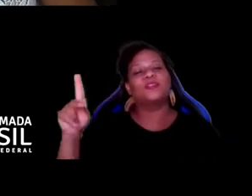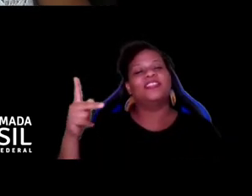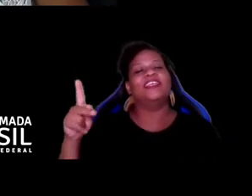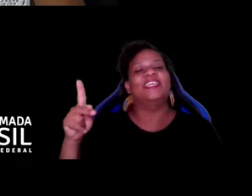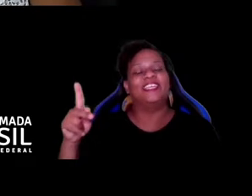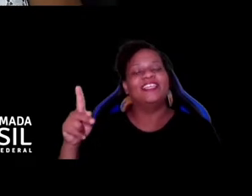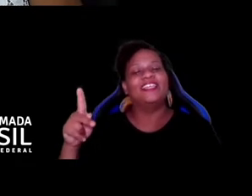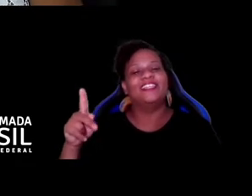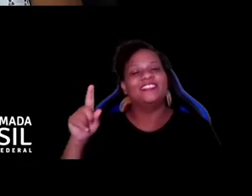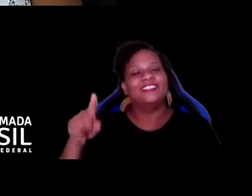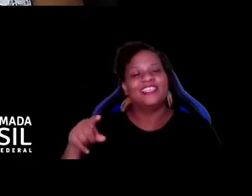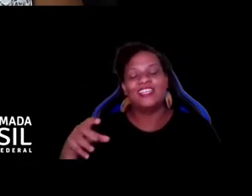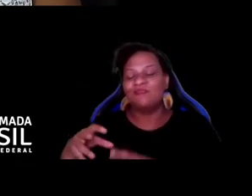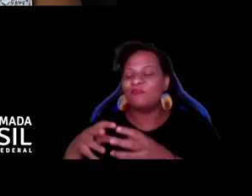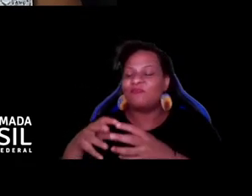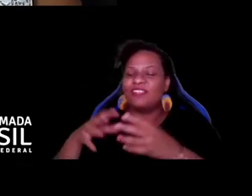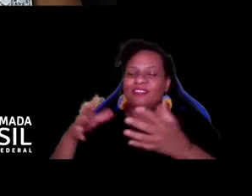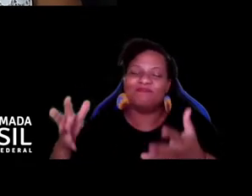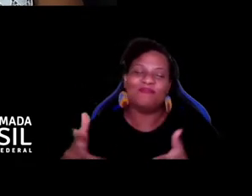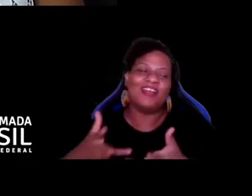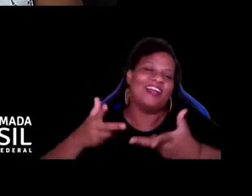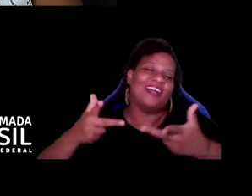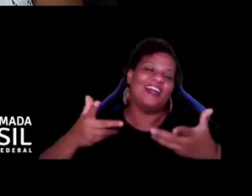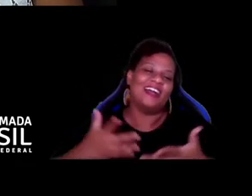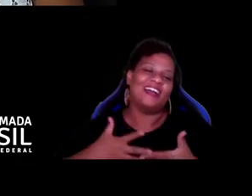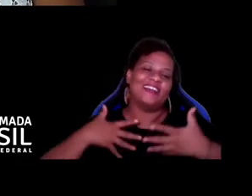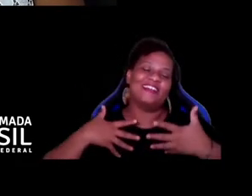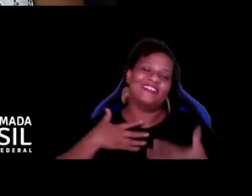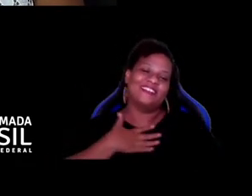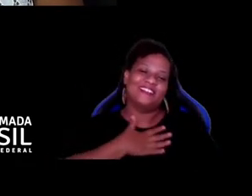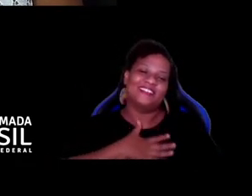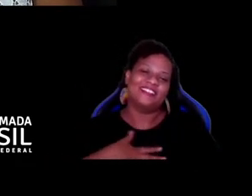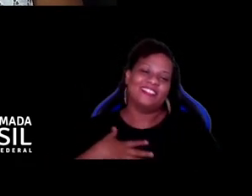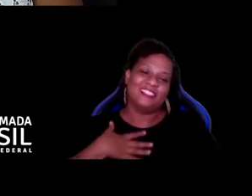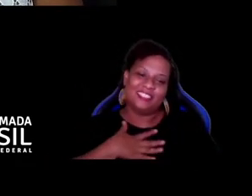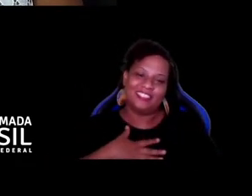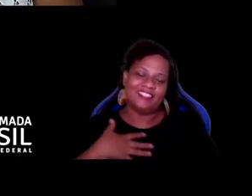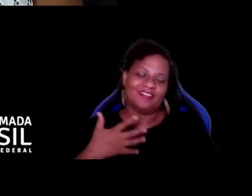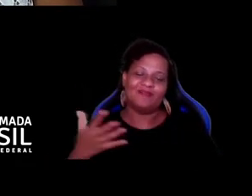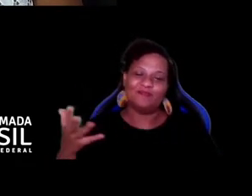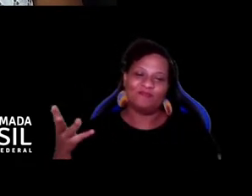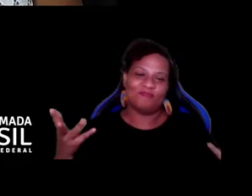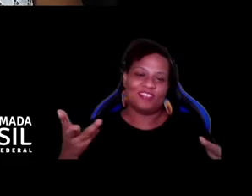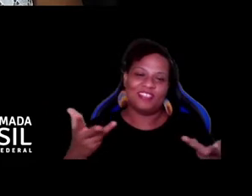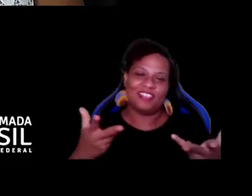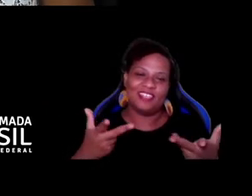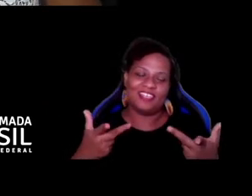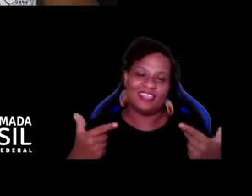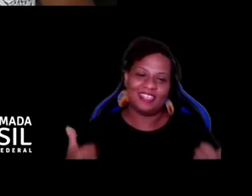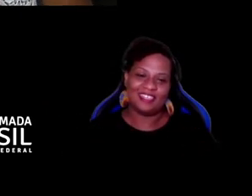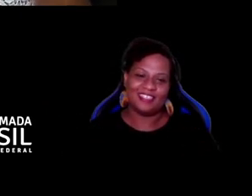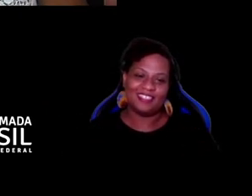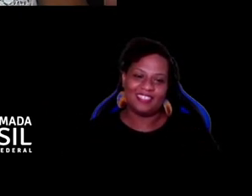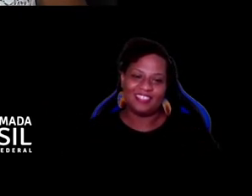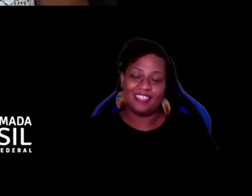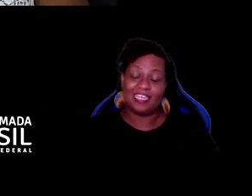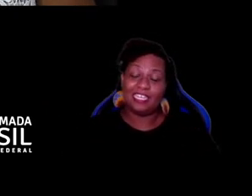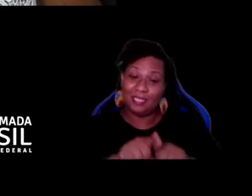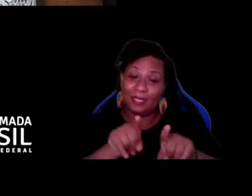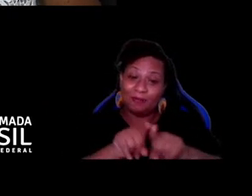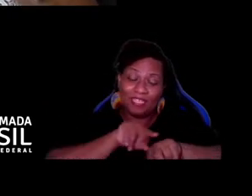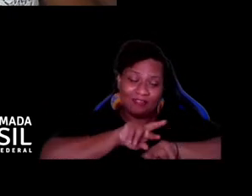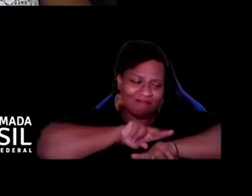foi um momento também mágico, foi um momento de grandiosidade e de diversidade